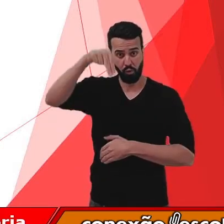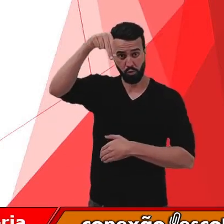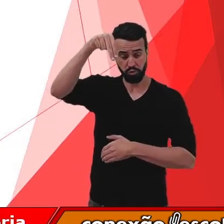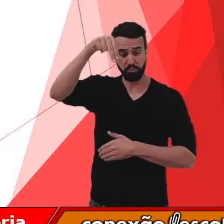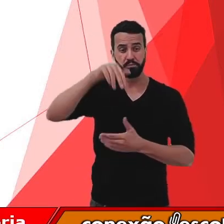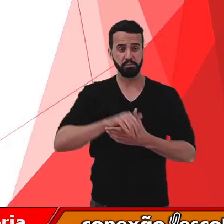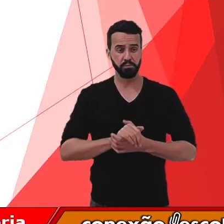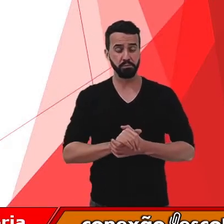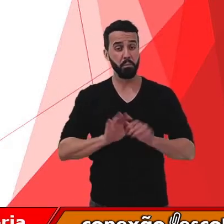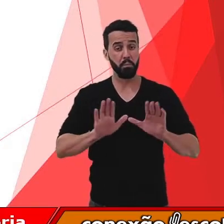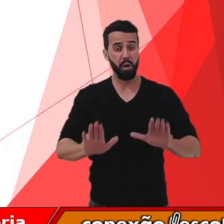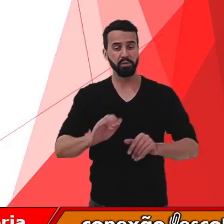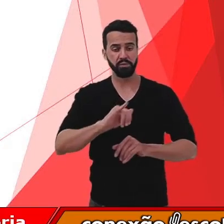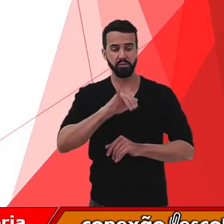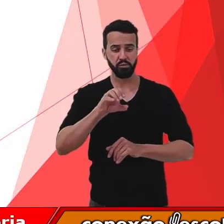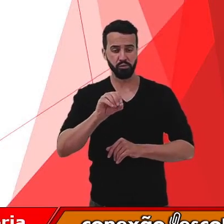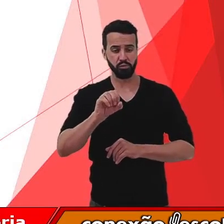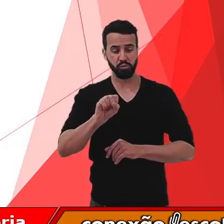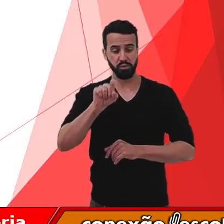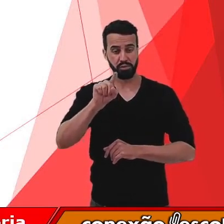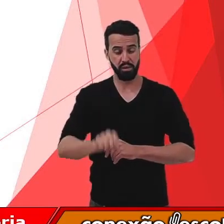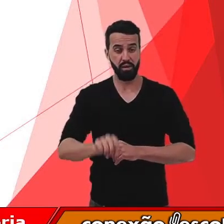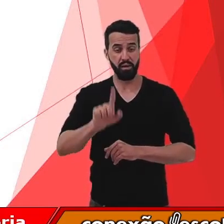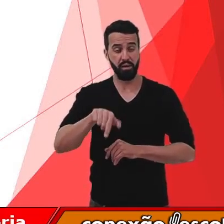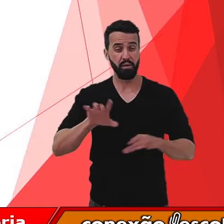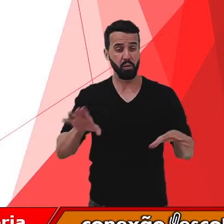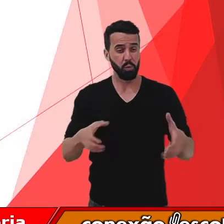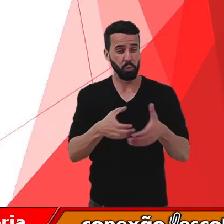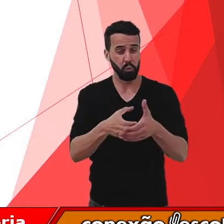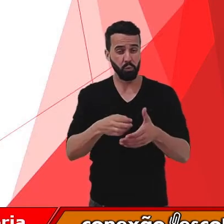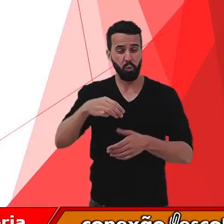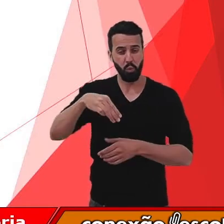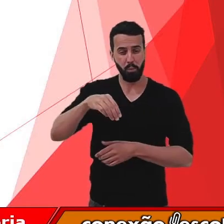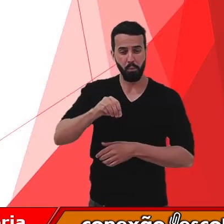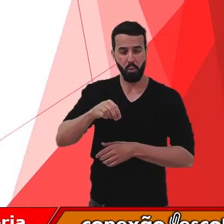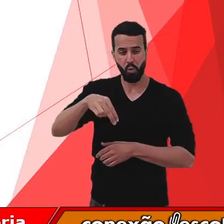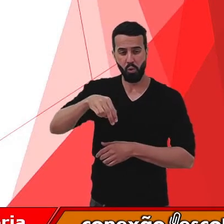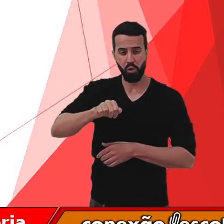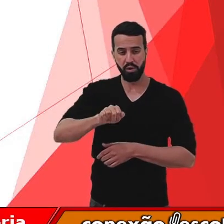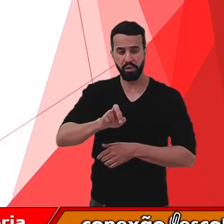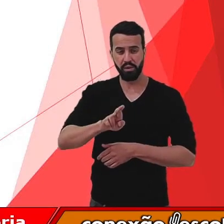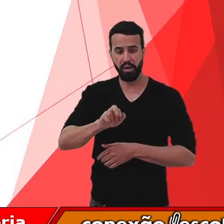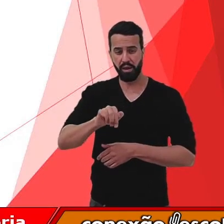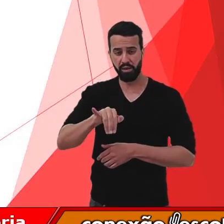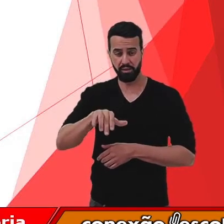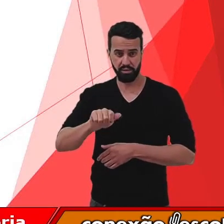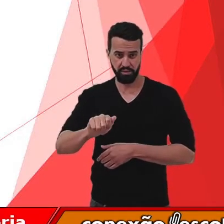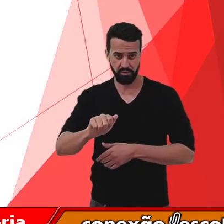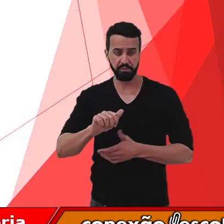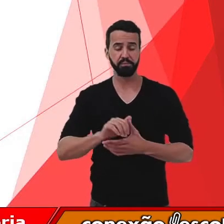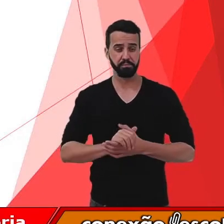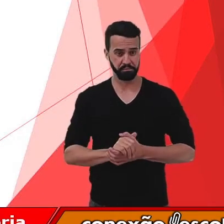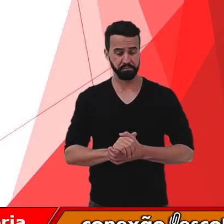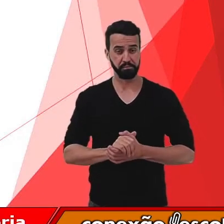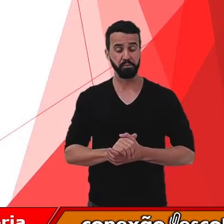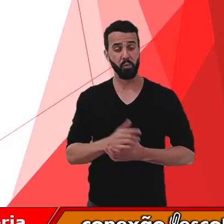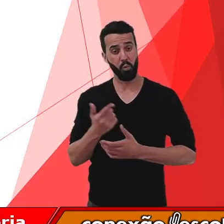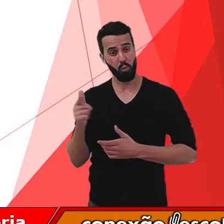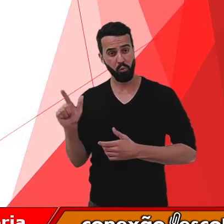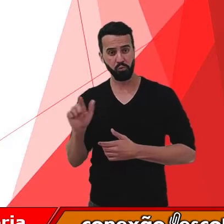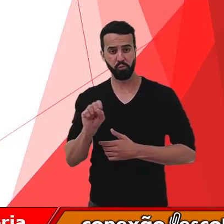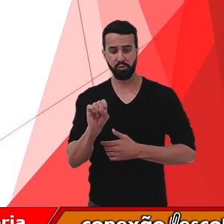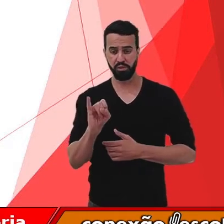Porém, José Martín, ele era monarquista. Já Simão Bolívar, ele parte da